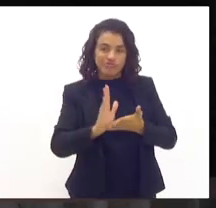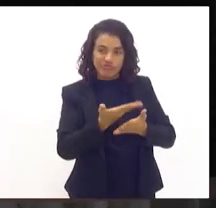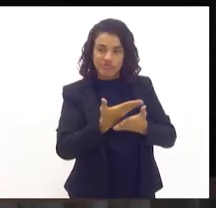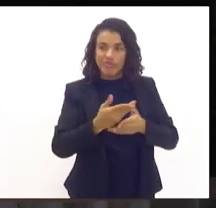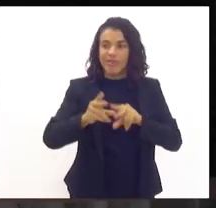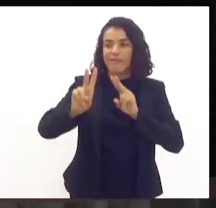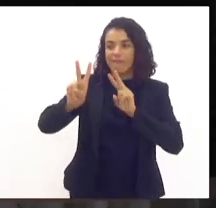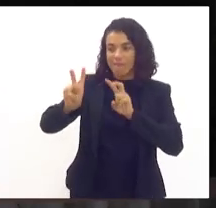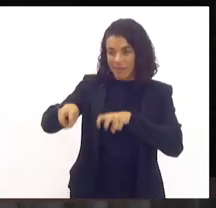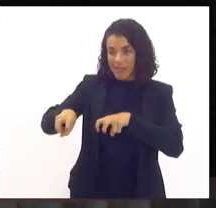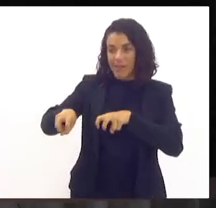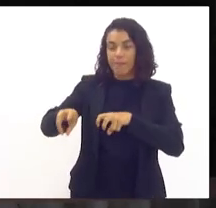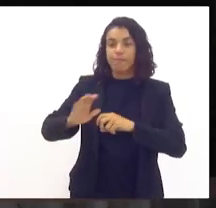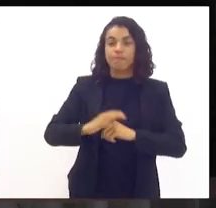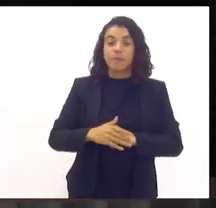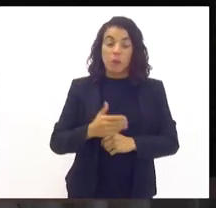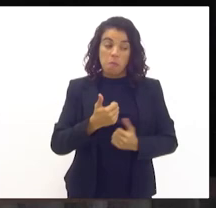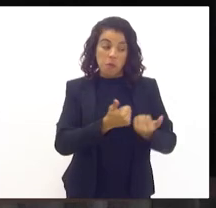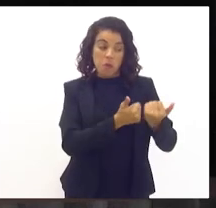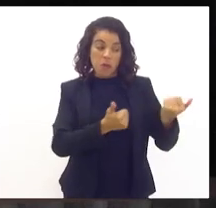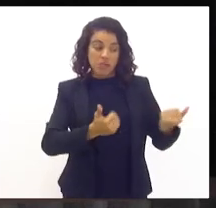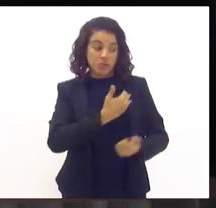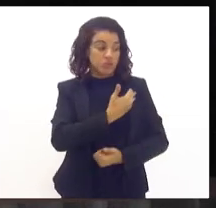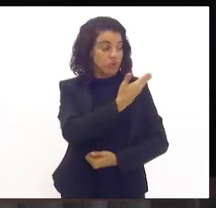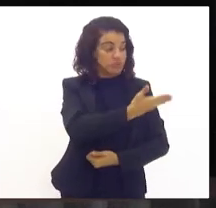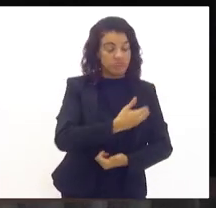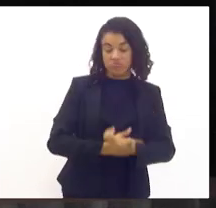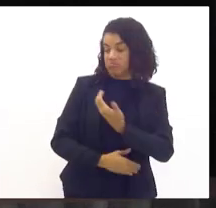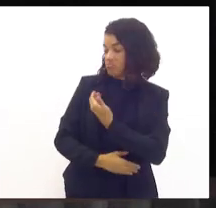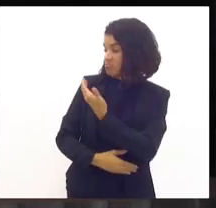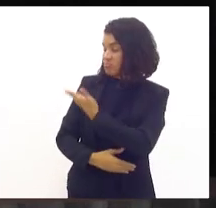E os meus assessores do meu lado, quando, de repente,